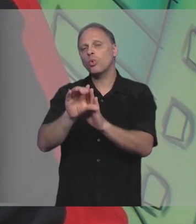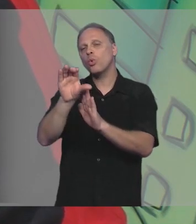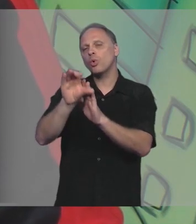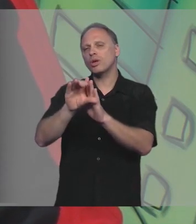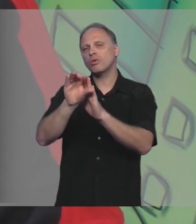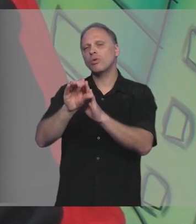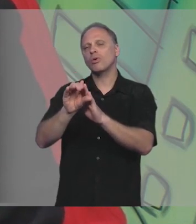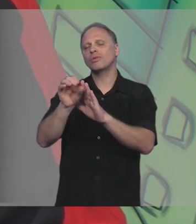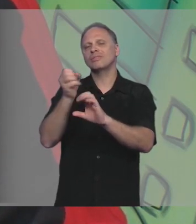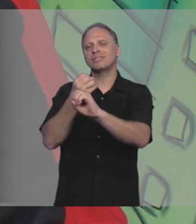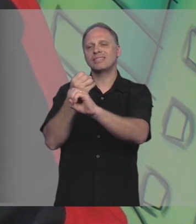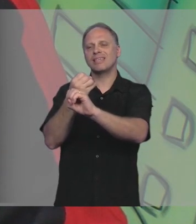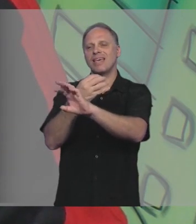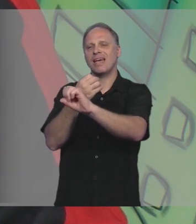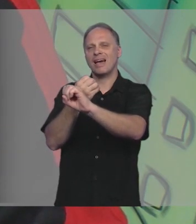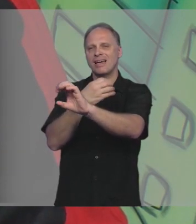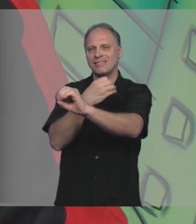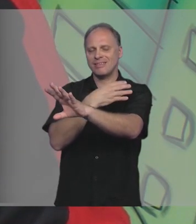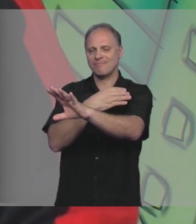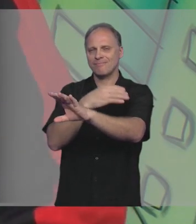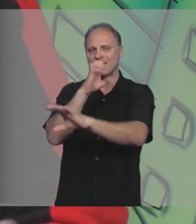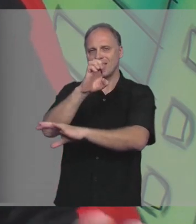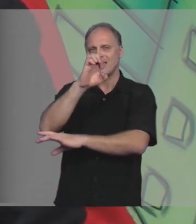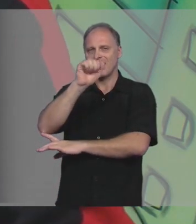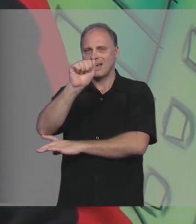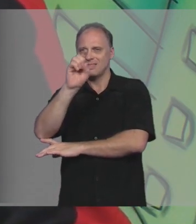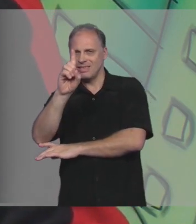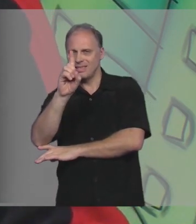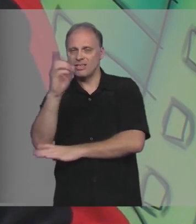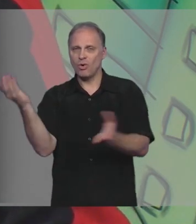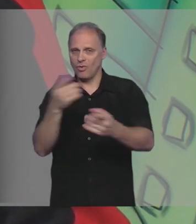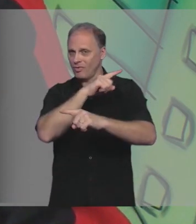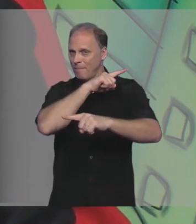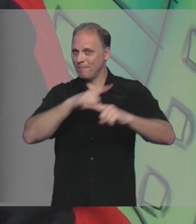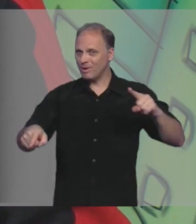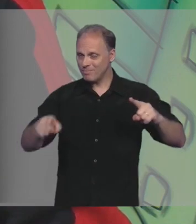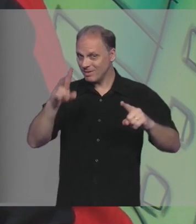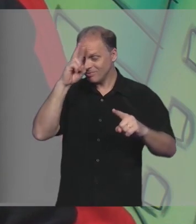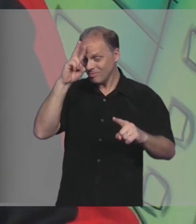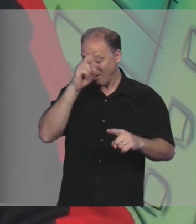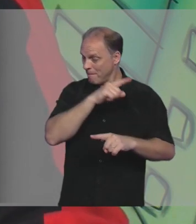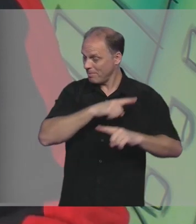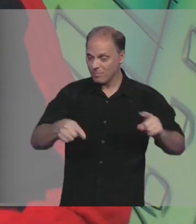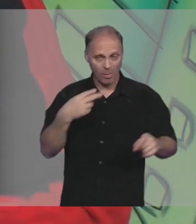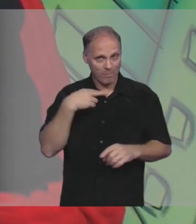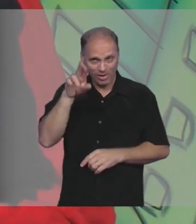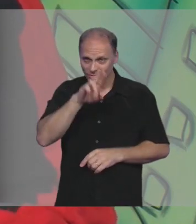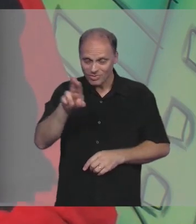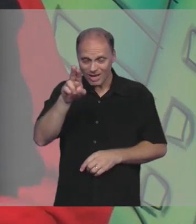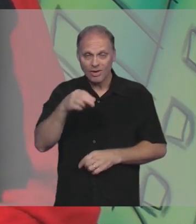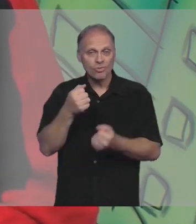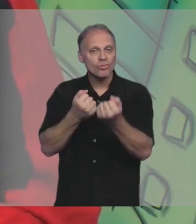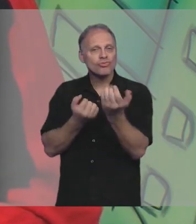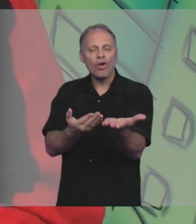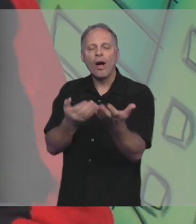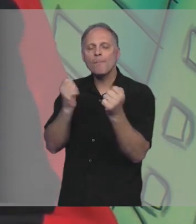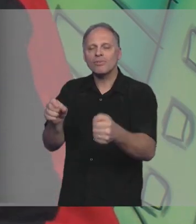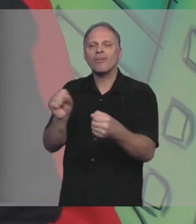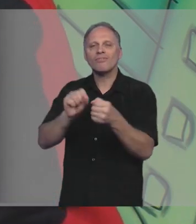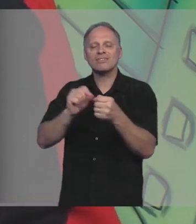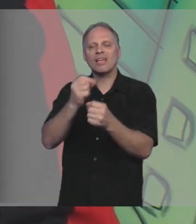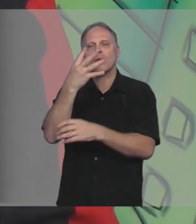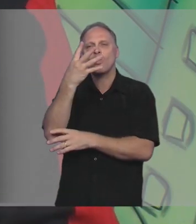por EAD, educação à distância. Tá? Que hoje é proibida a educação à distância no ensino médio. Ou seja, o jovem poderia fazer